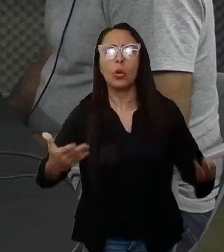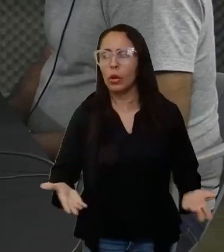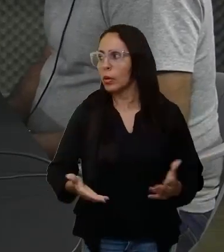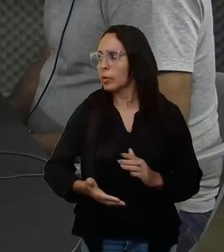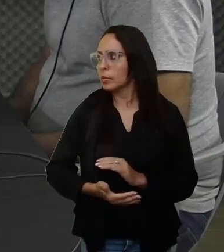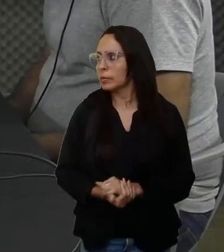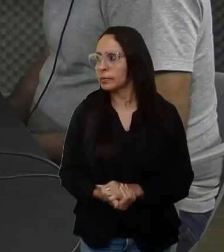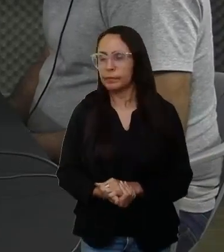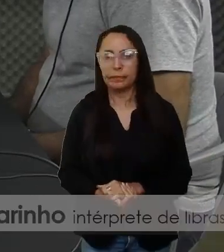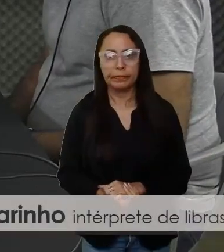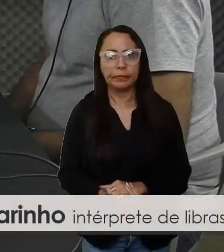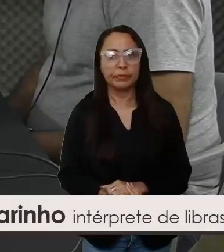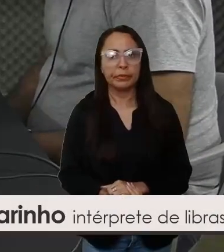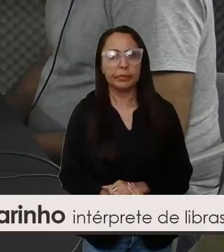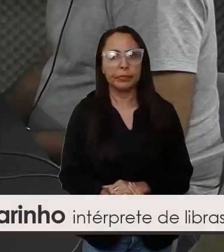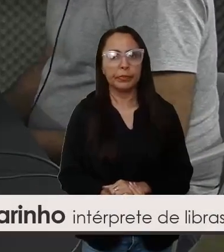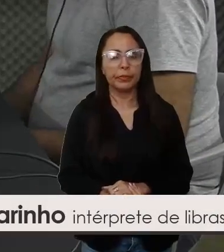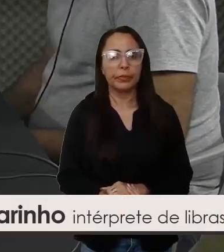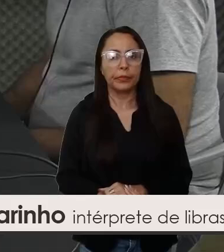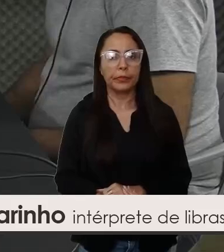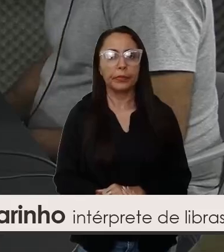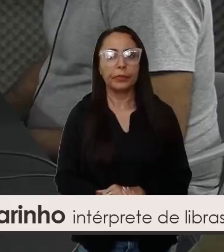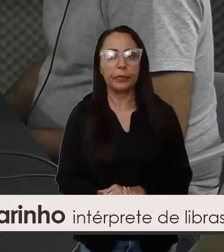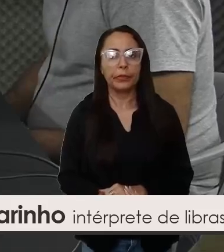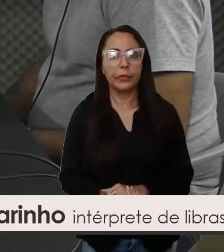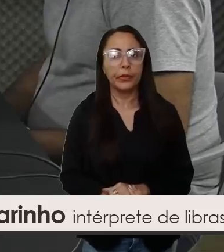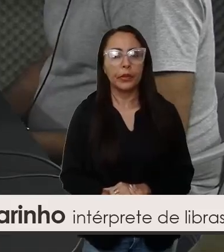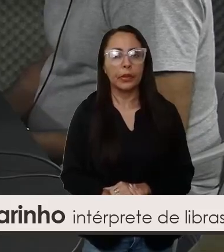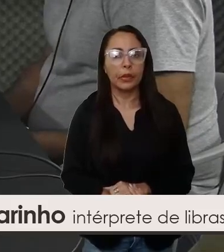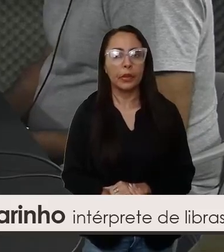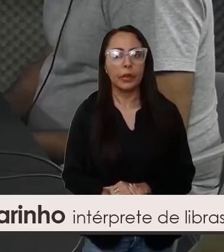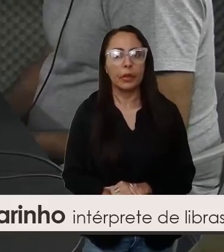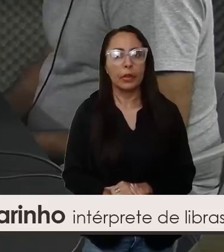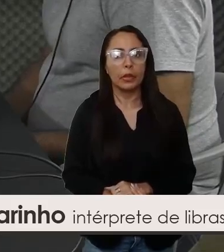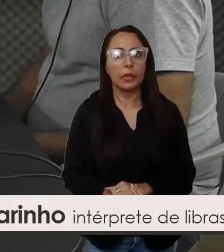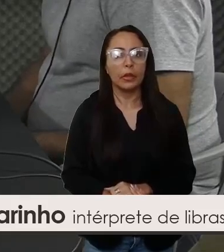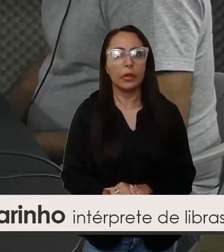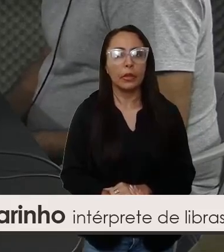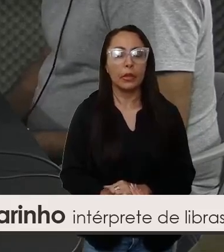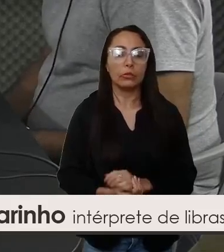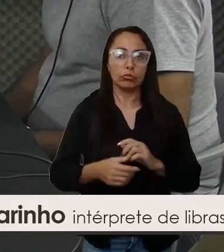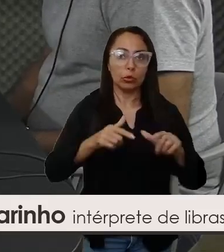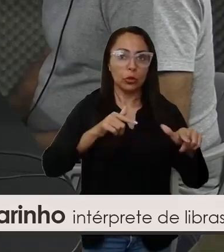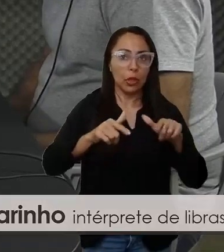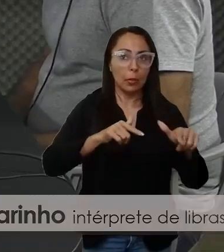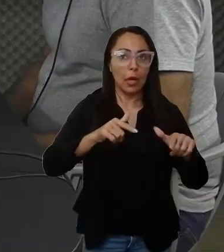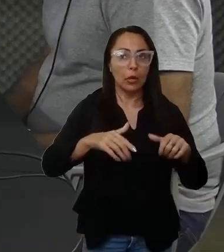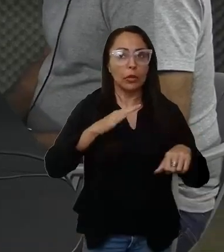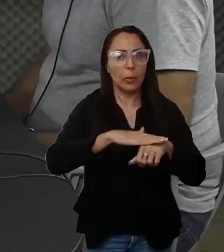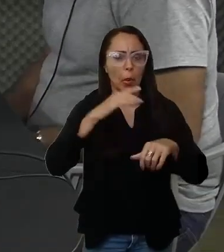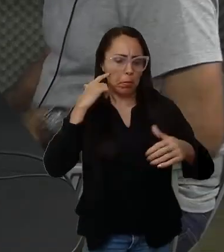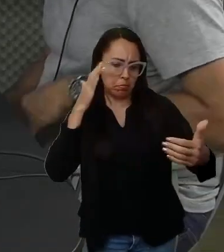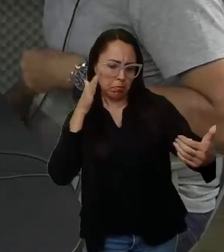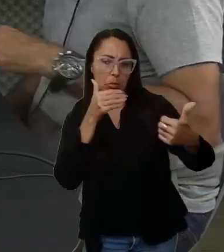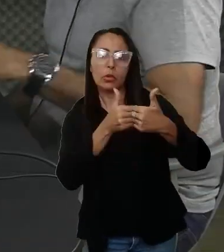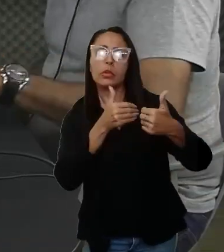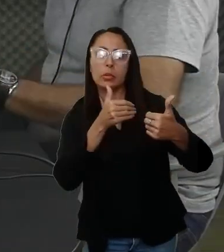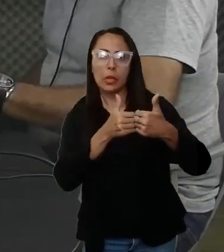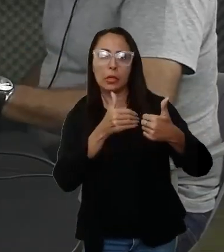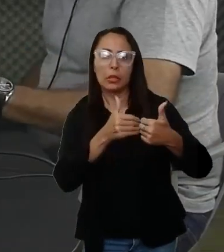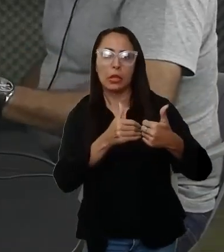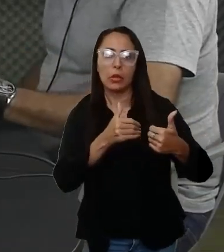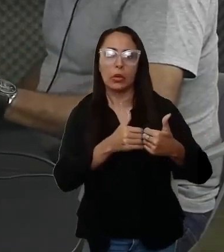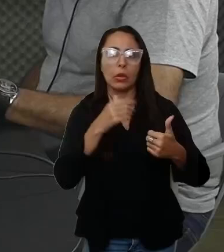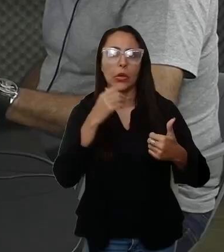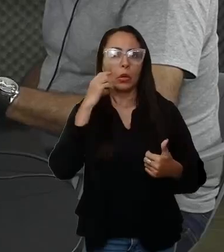Trabalhar bastante o tema. Muito trabalho, não é? ter uma maior aproximação com órgãos como